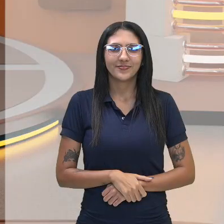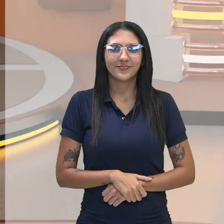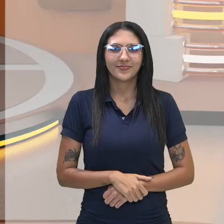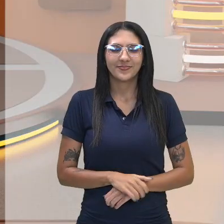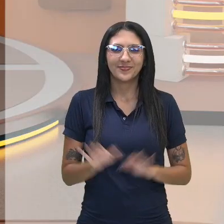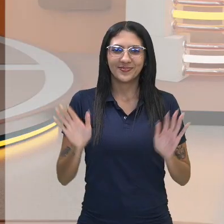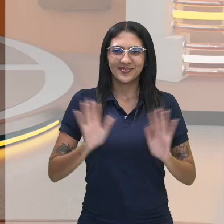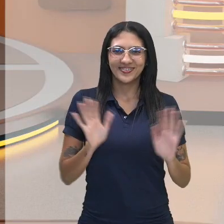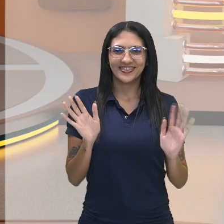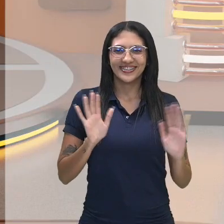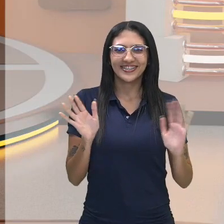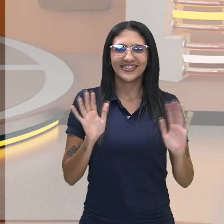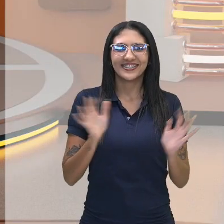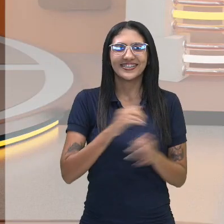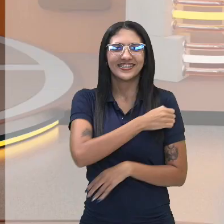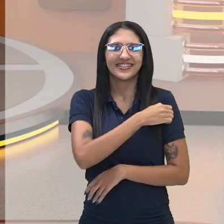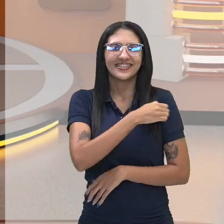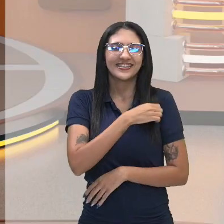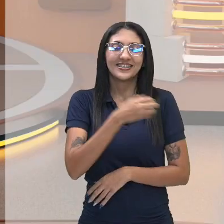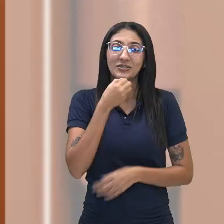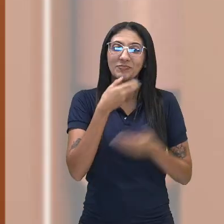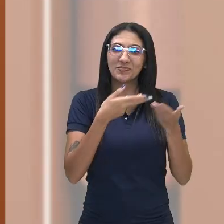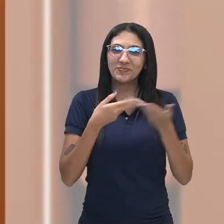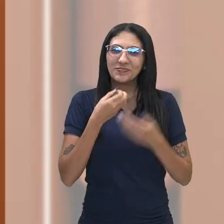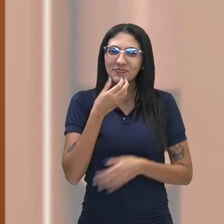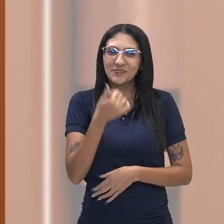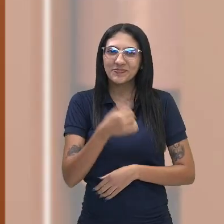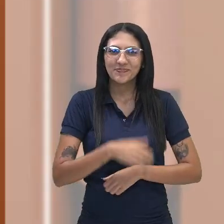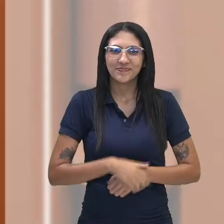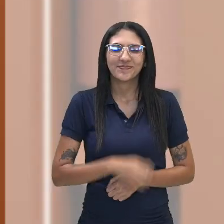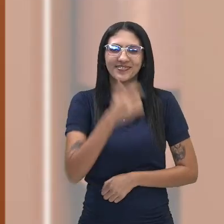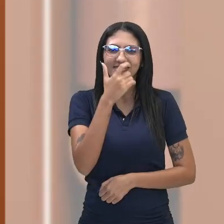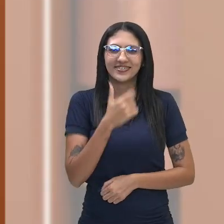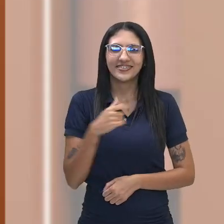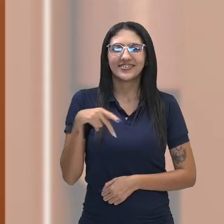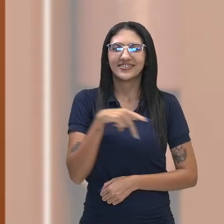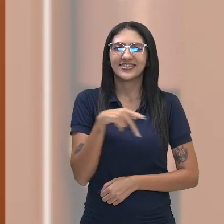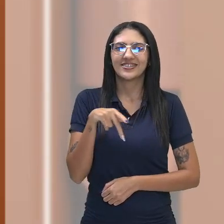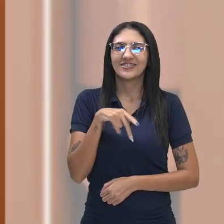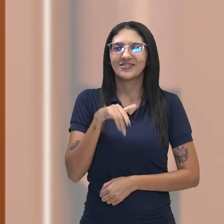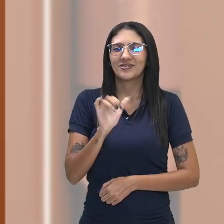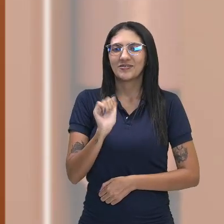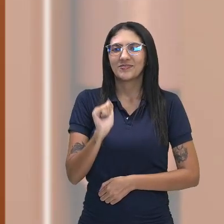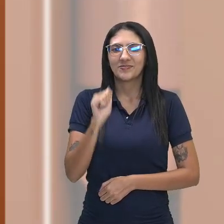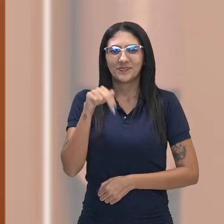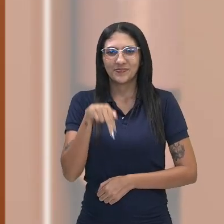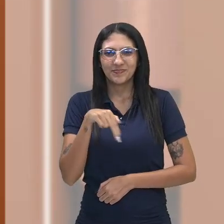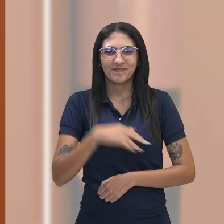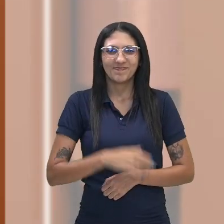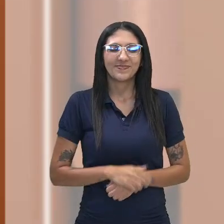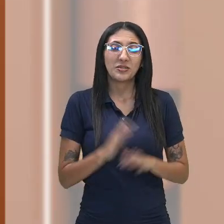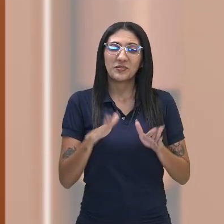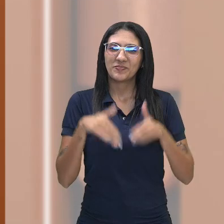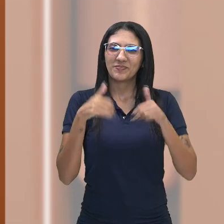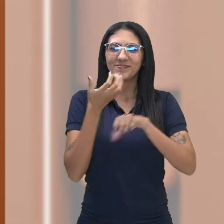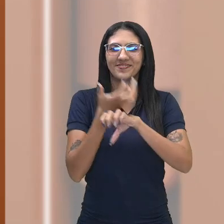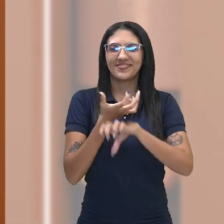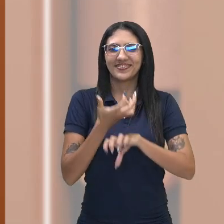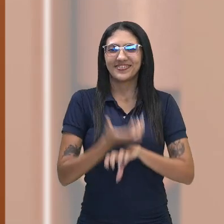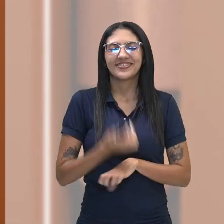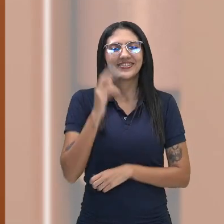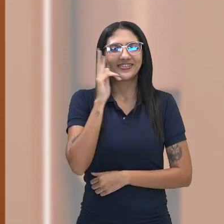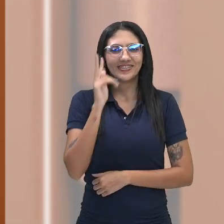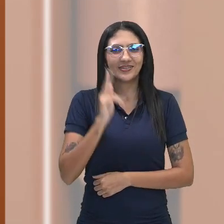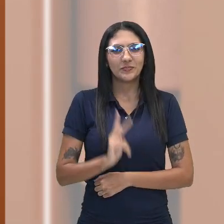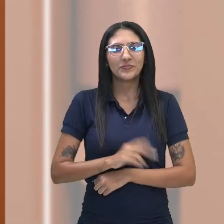Olá, queridos alunos, tudo bem com vocês? Eu sou o professor Ian Souto, do melhor componente, que é o componente de